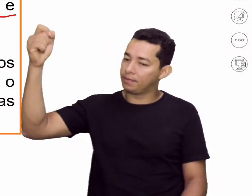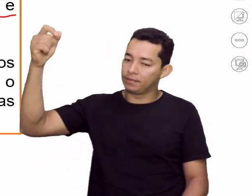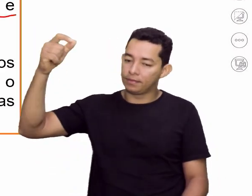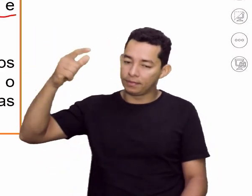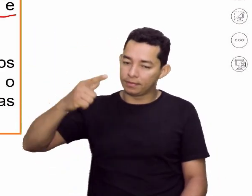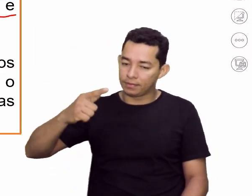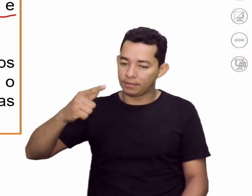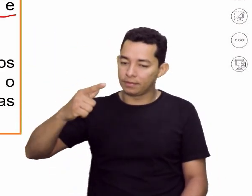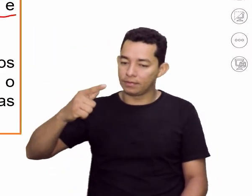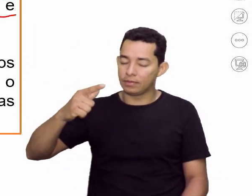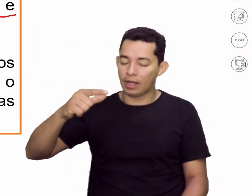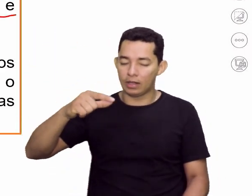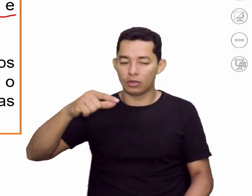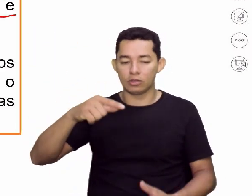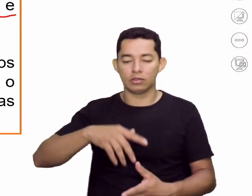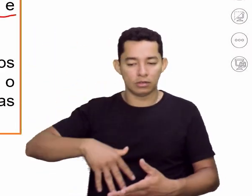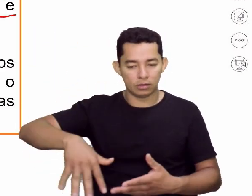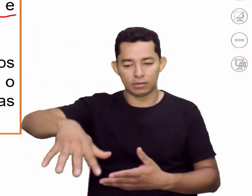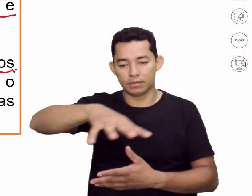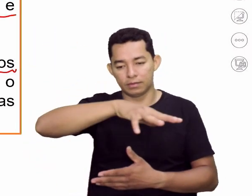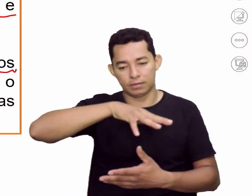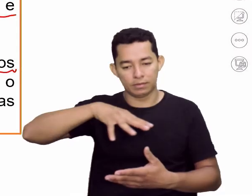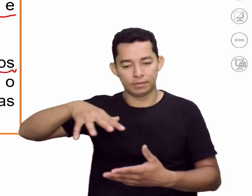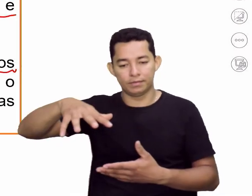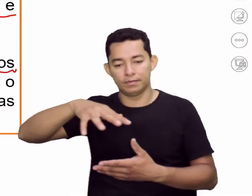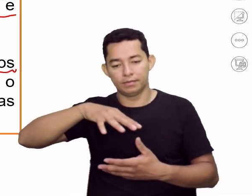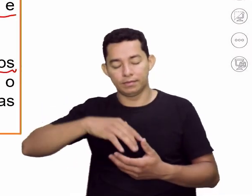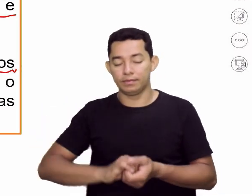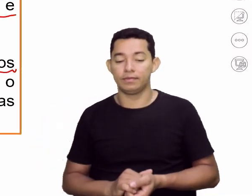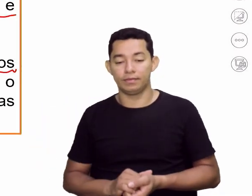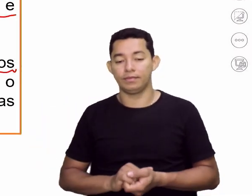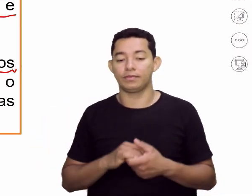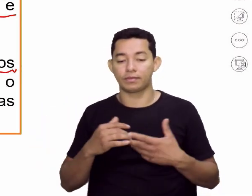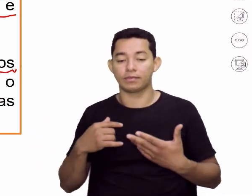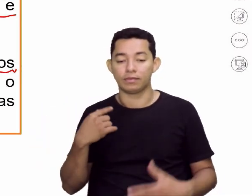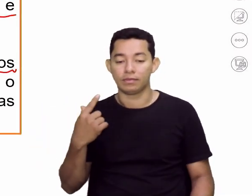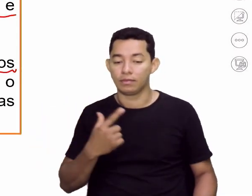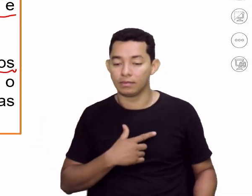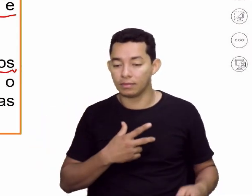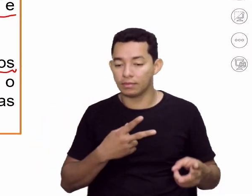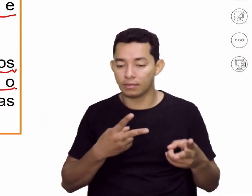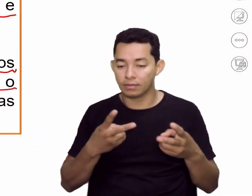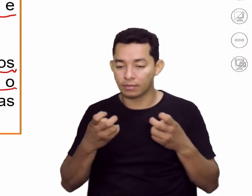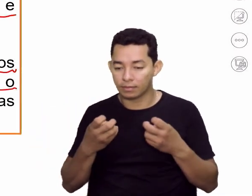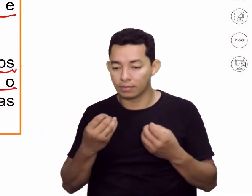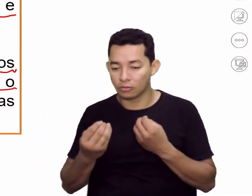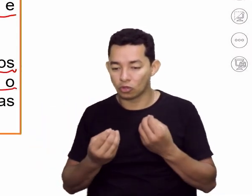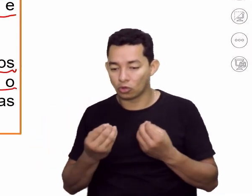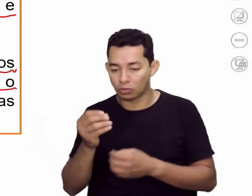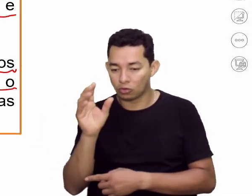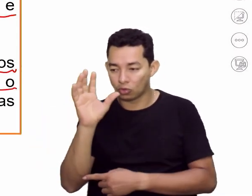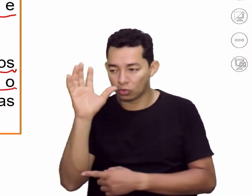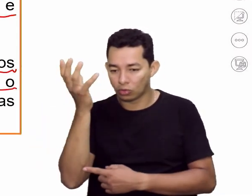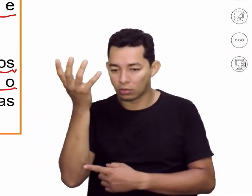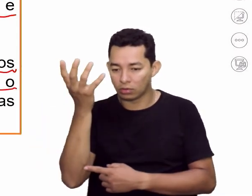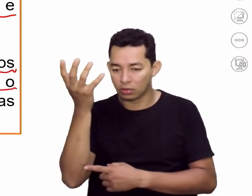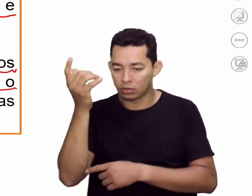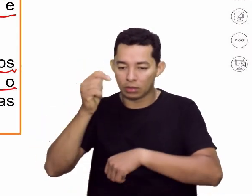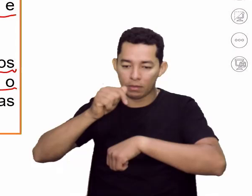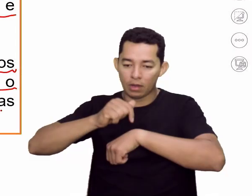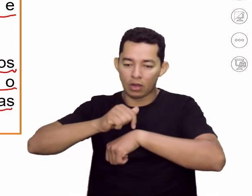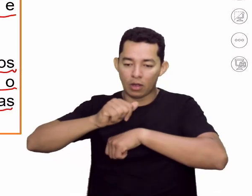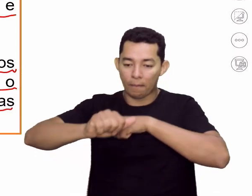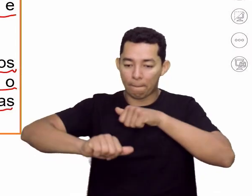Tá? Assim, percebemos o quanto os fatores atmosféricos, a hora e o clima mudam